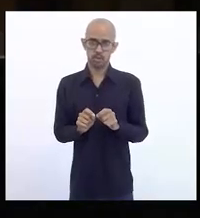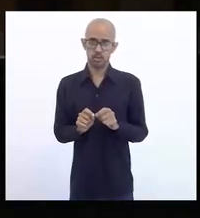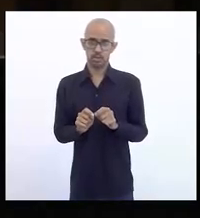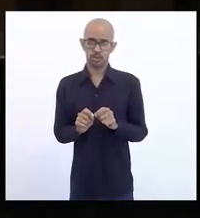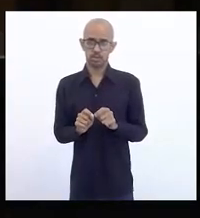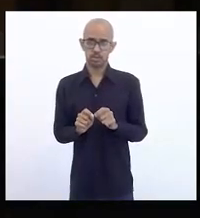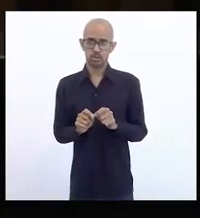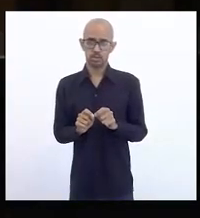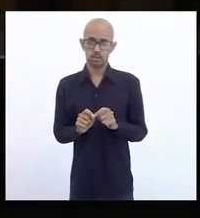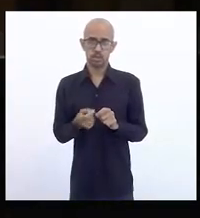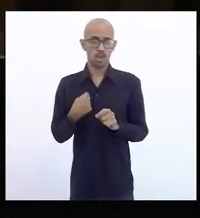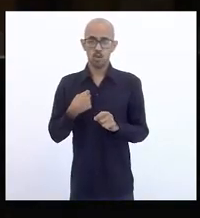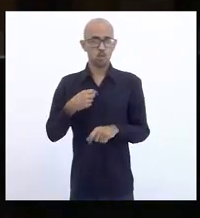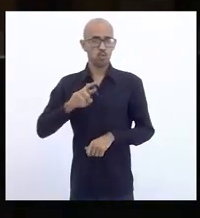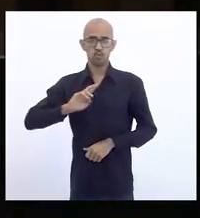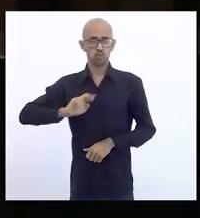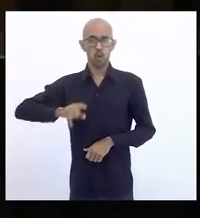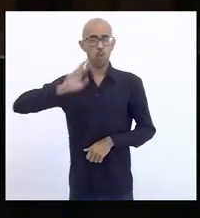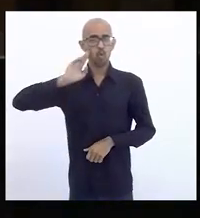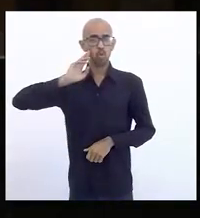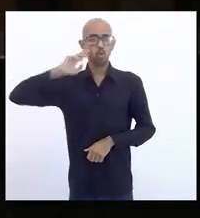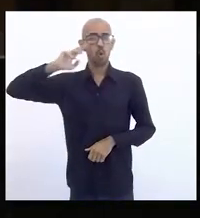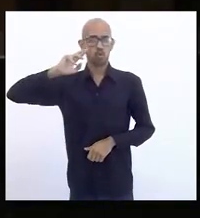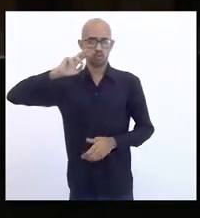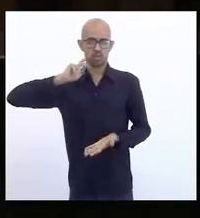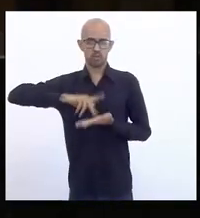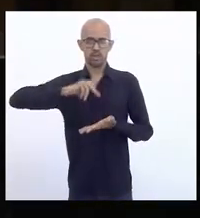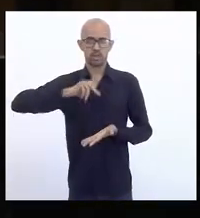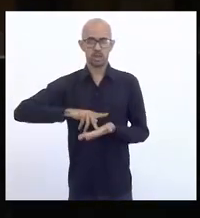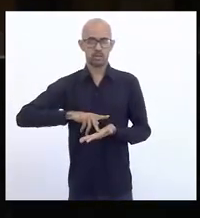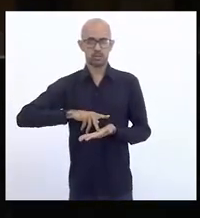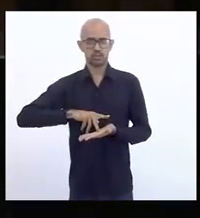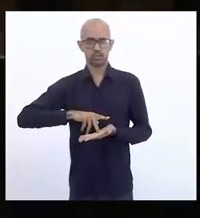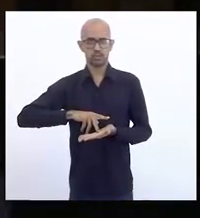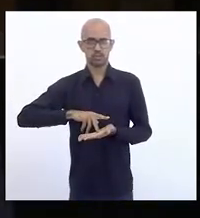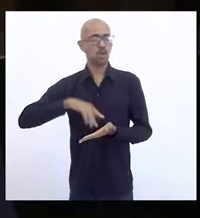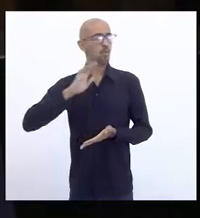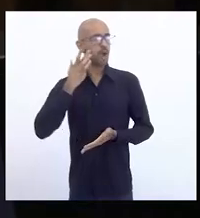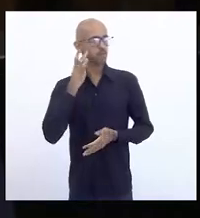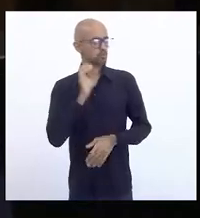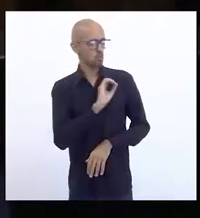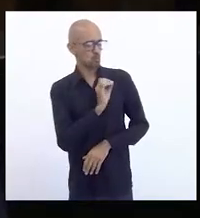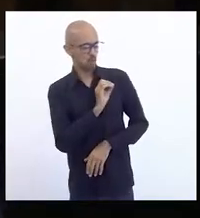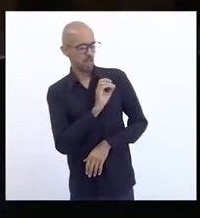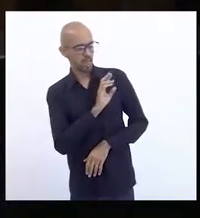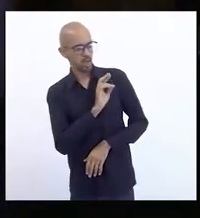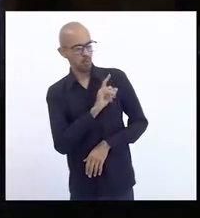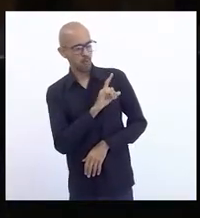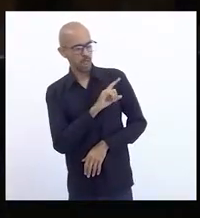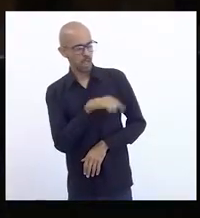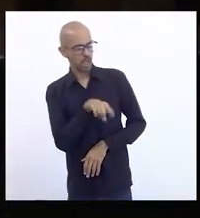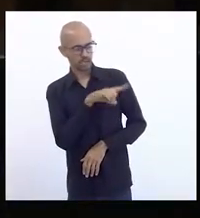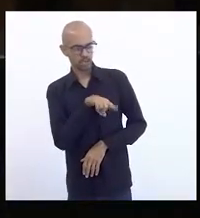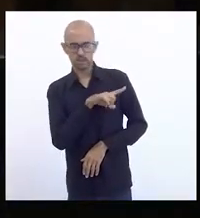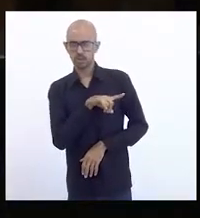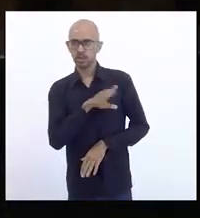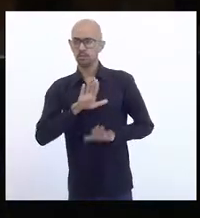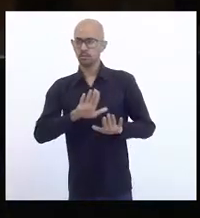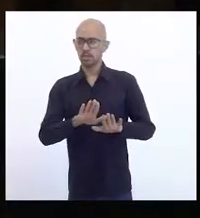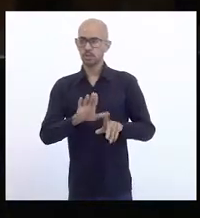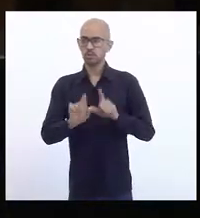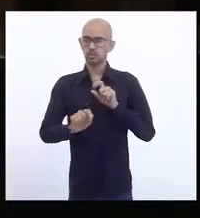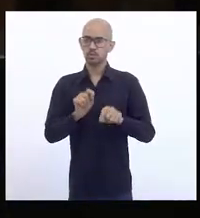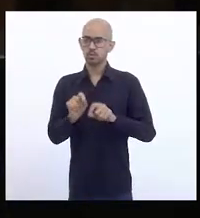pode até ser, eu não sou dono absoluto da verdade, eu acho que ninguém aqui é dono absoluto da verdade, pode até ser que no final